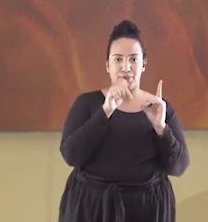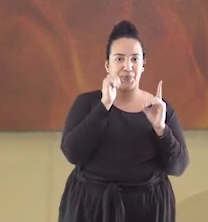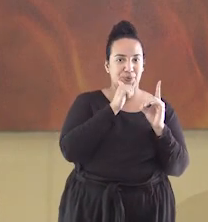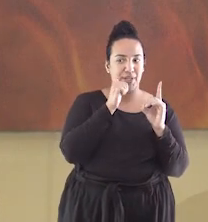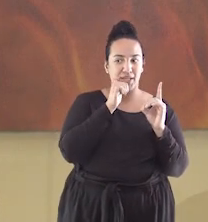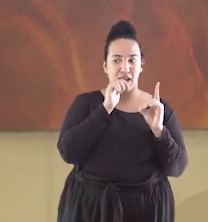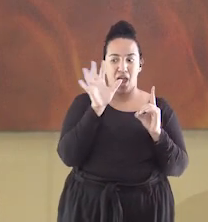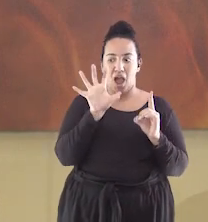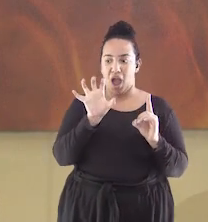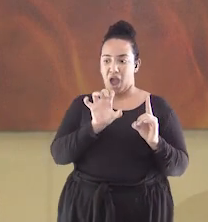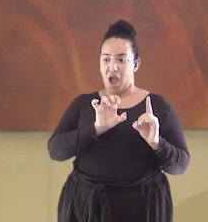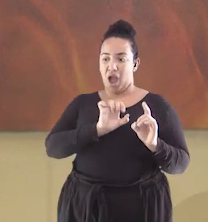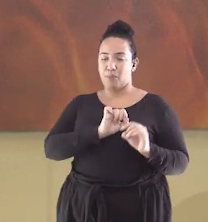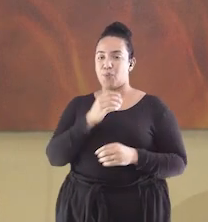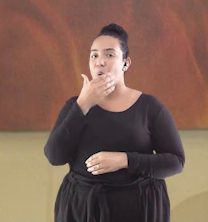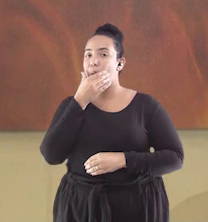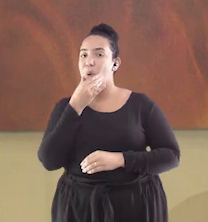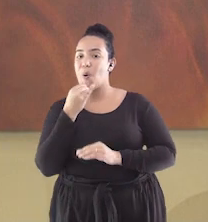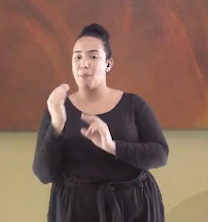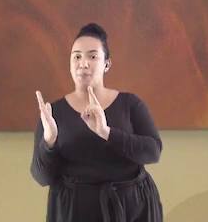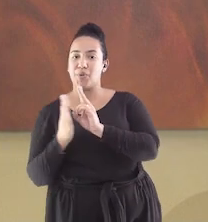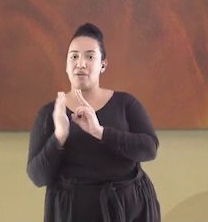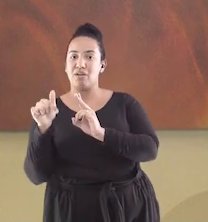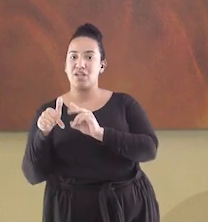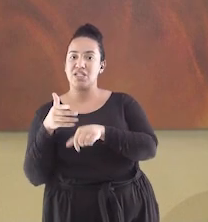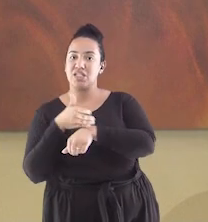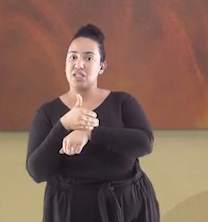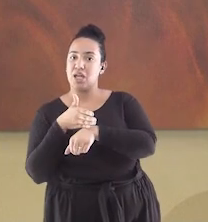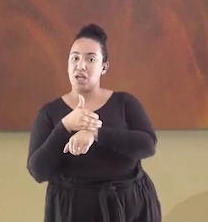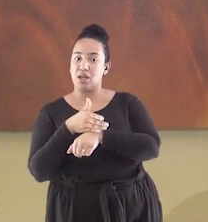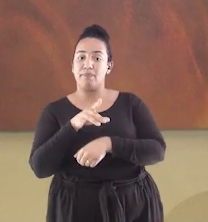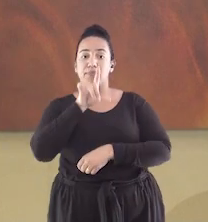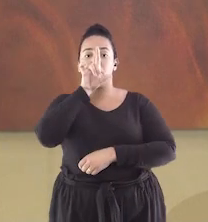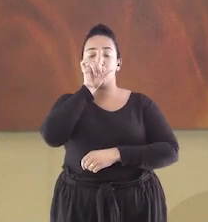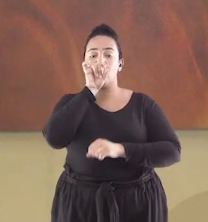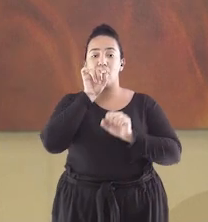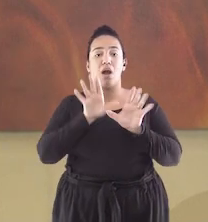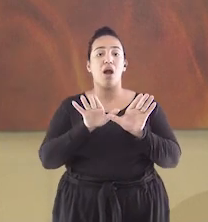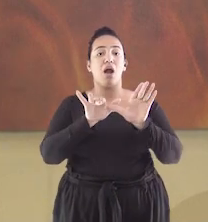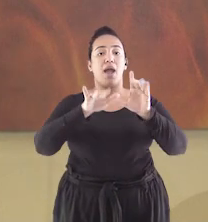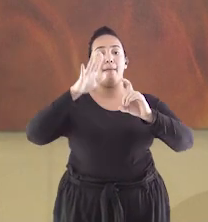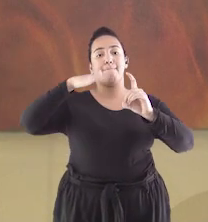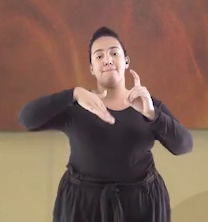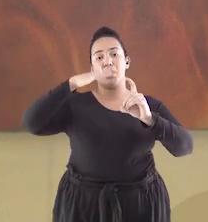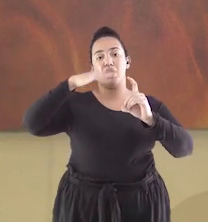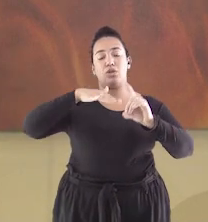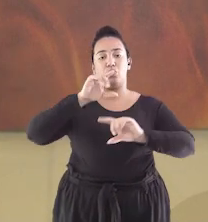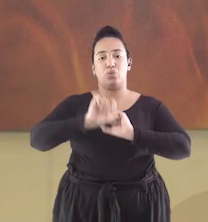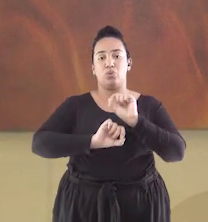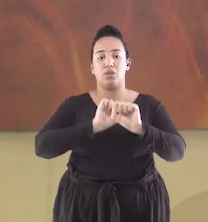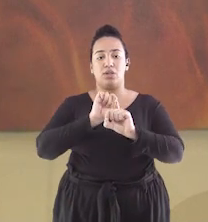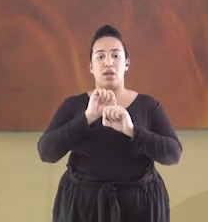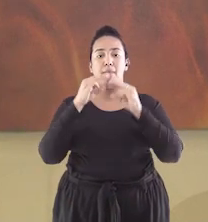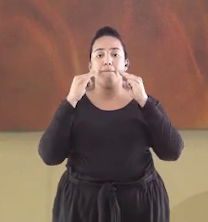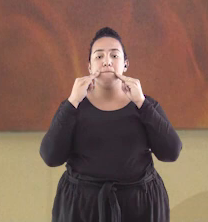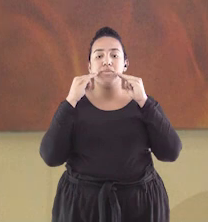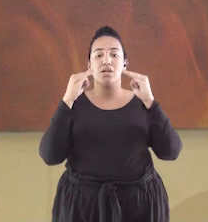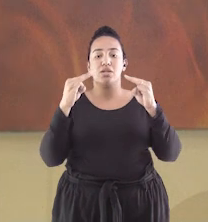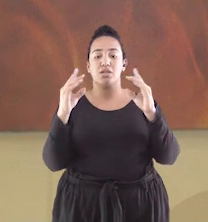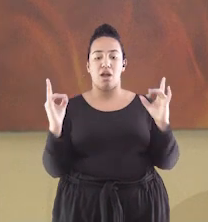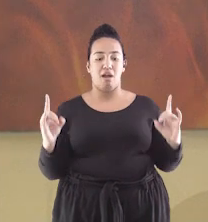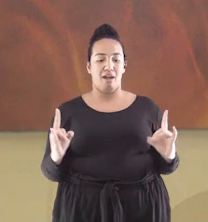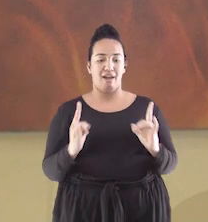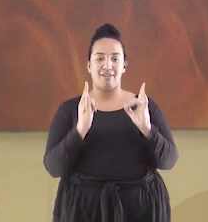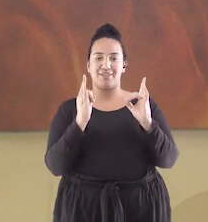se apaixonou pelo maior guerreiro da tribo da Serra. O Pássaro de Fogo era uma ave mitológica que atuava como mensageiro entre os